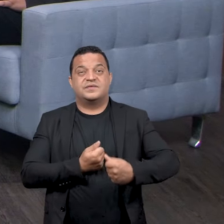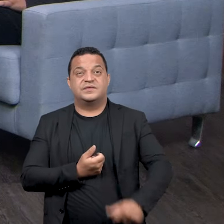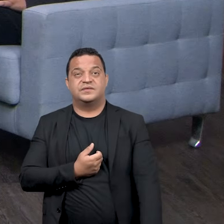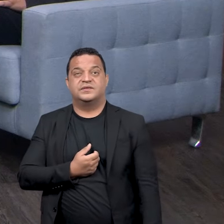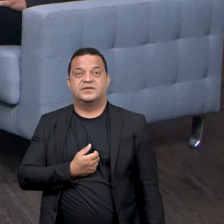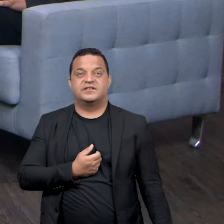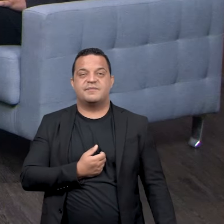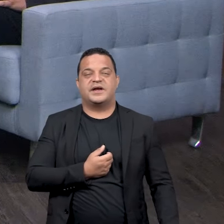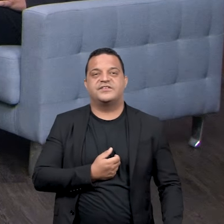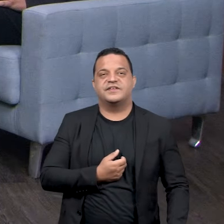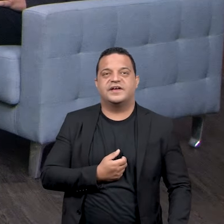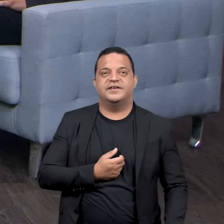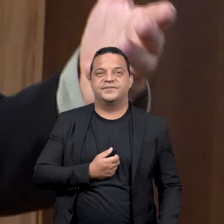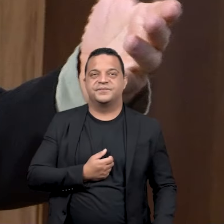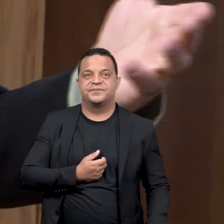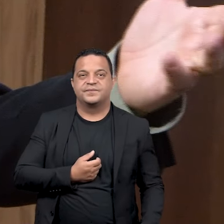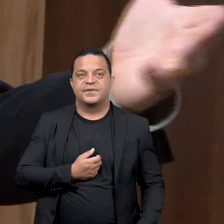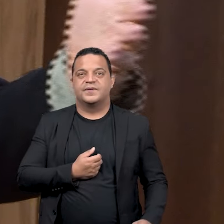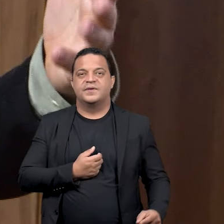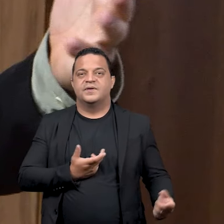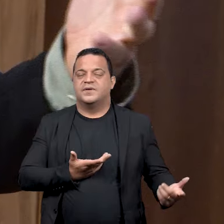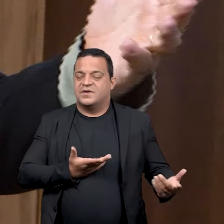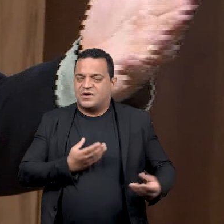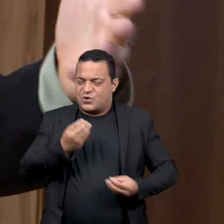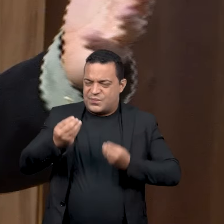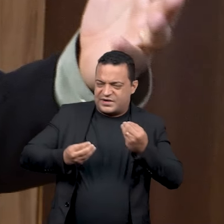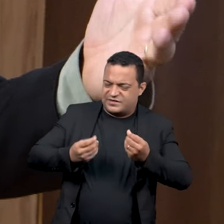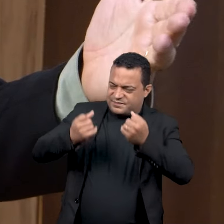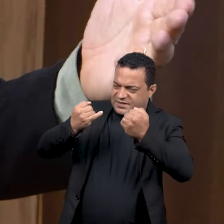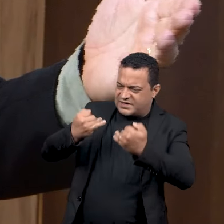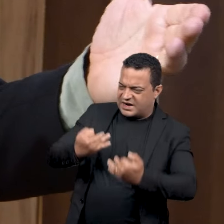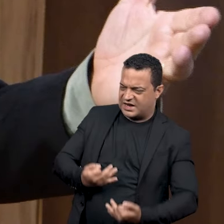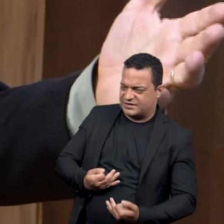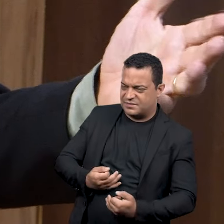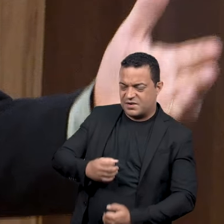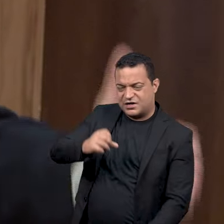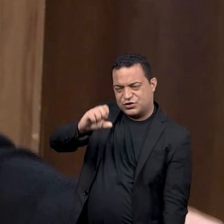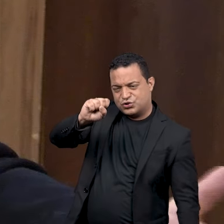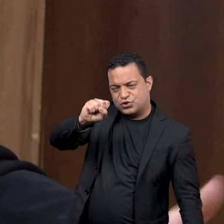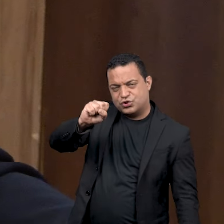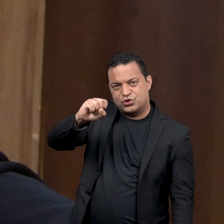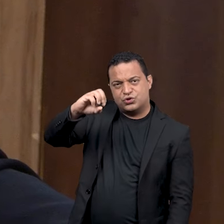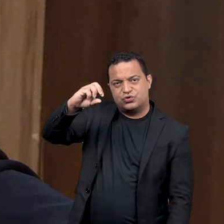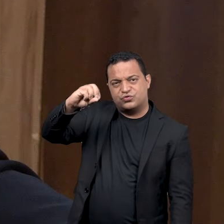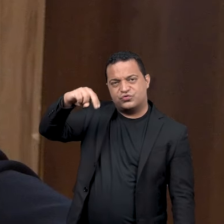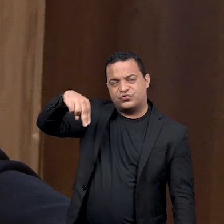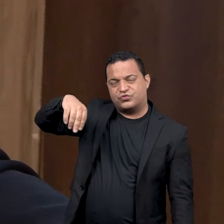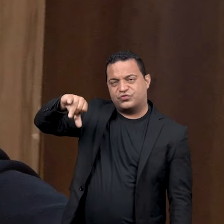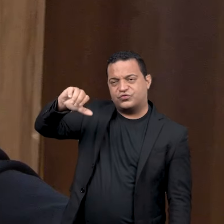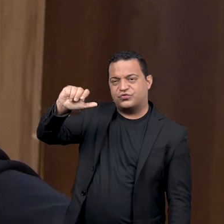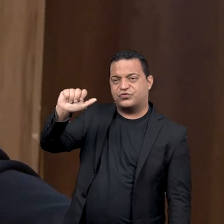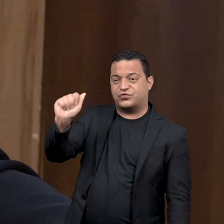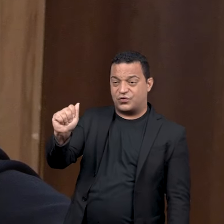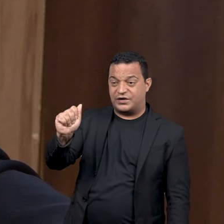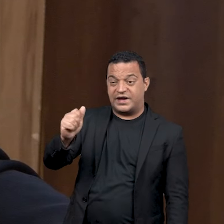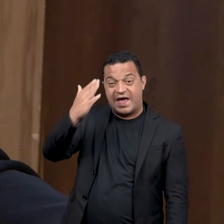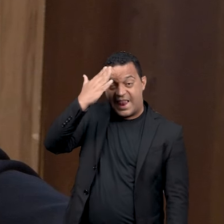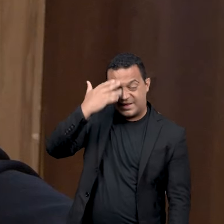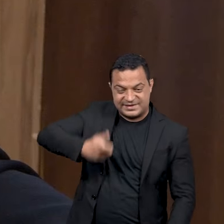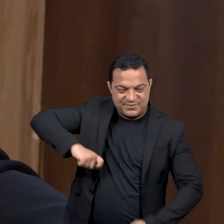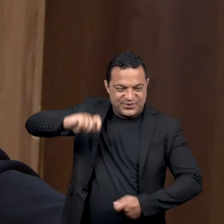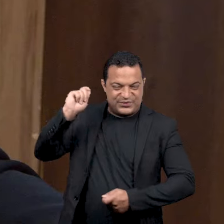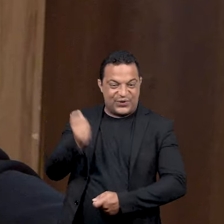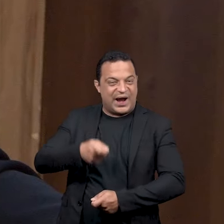da irmã Sônia Nepe é, como diz o popular, chover no molhado, né? É uma irmã especial,